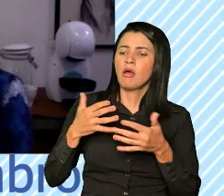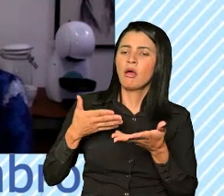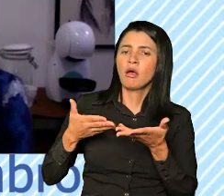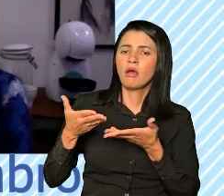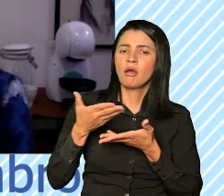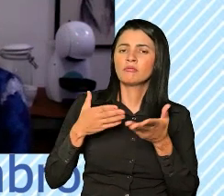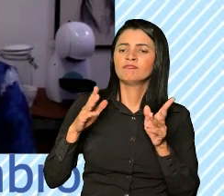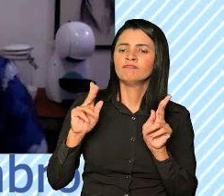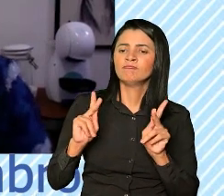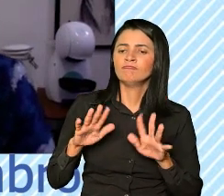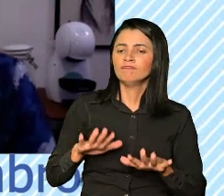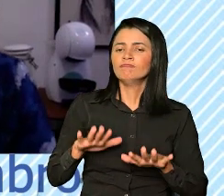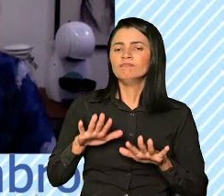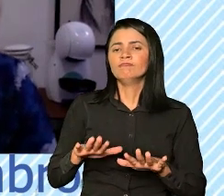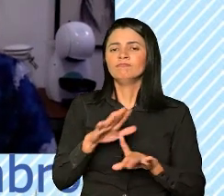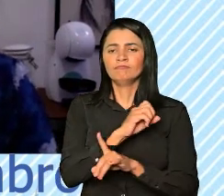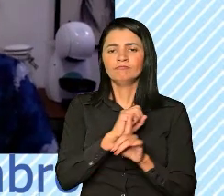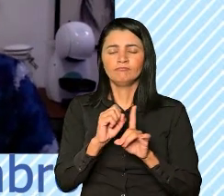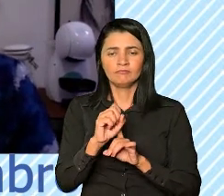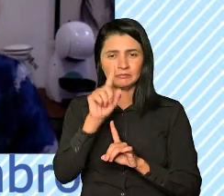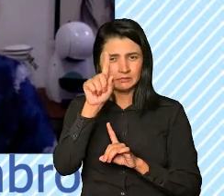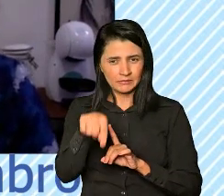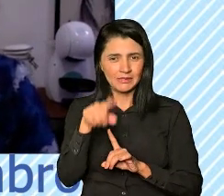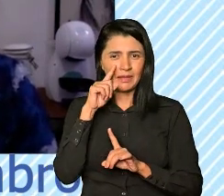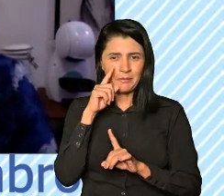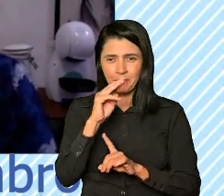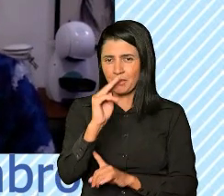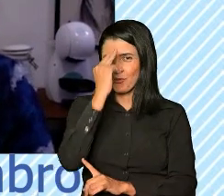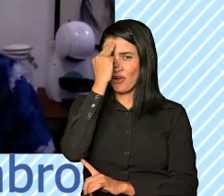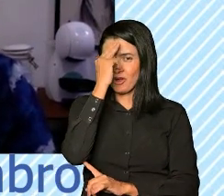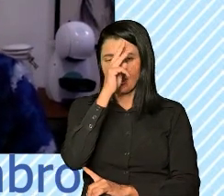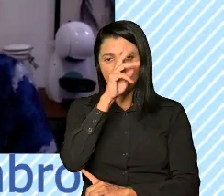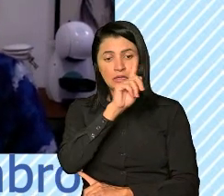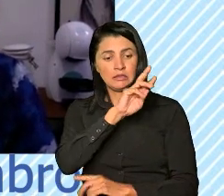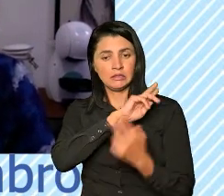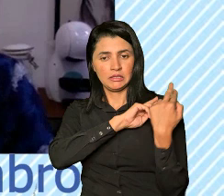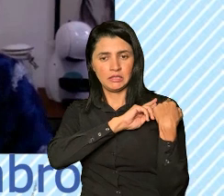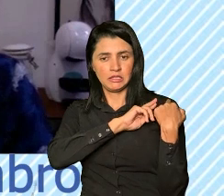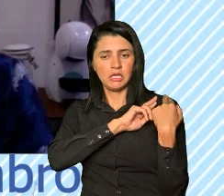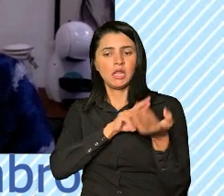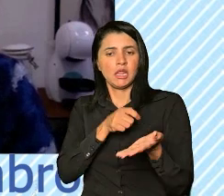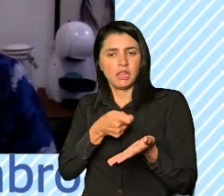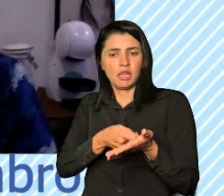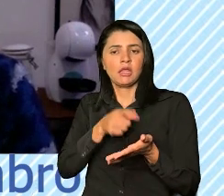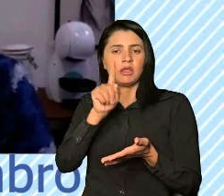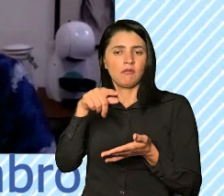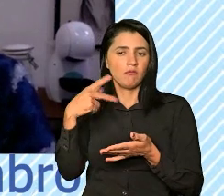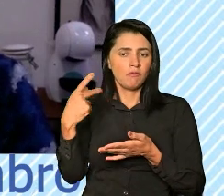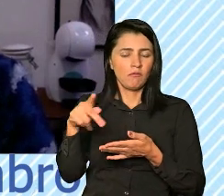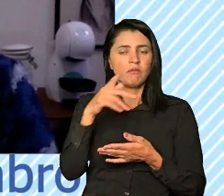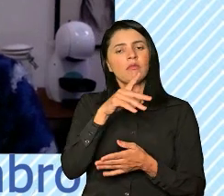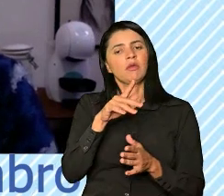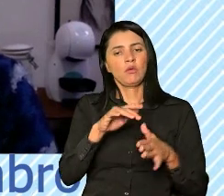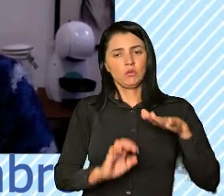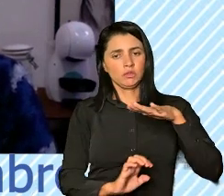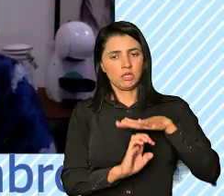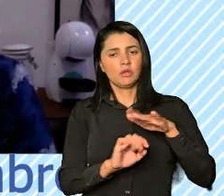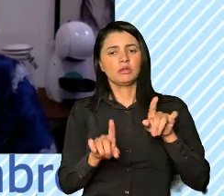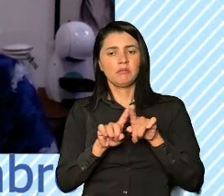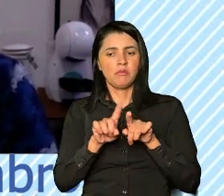social. Para que a memória e esse dever de memória, que eu entendo ser imputável tanto ao Estado quanto aos indivíduos como um